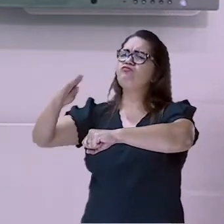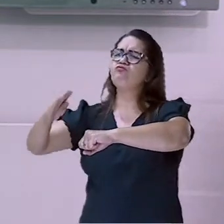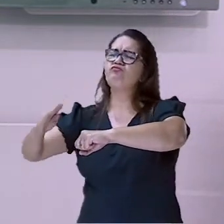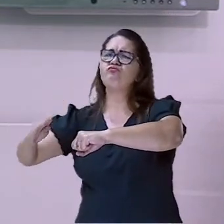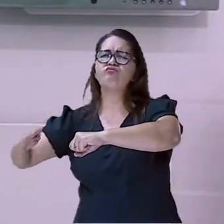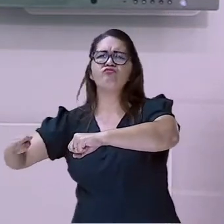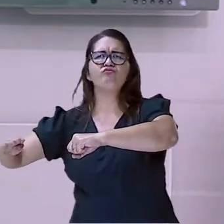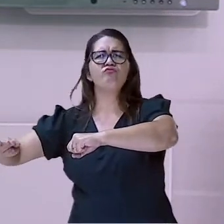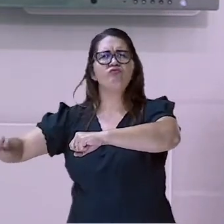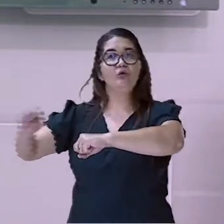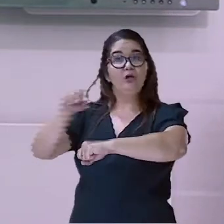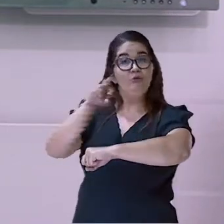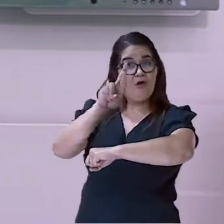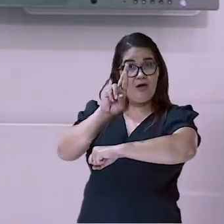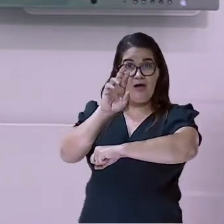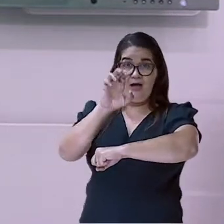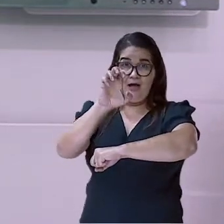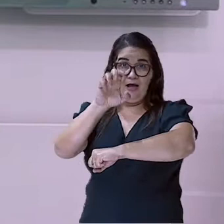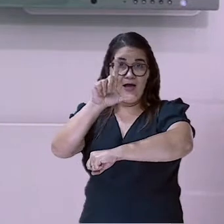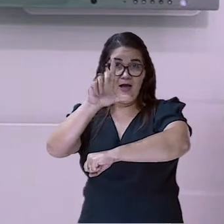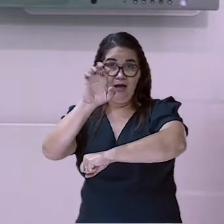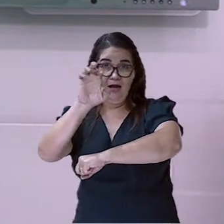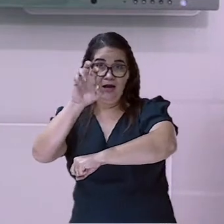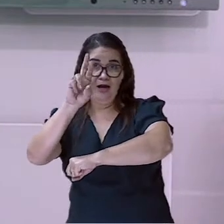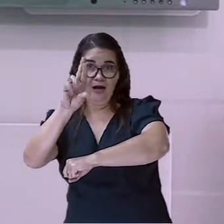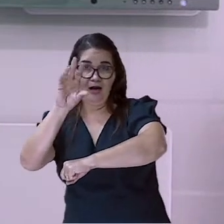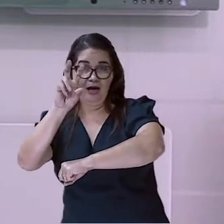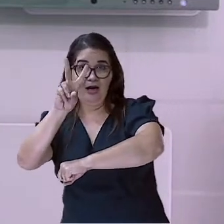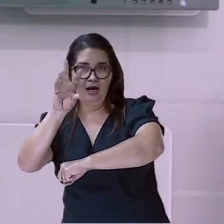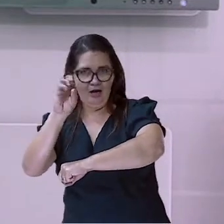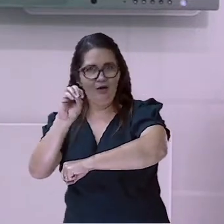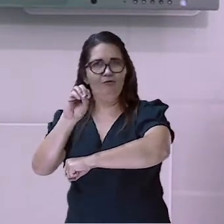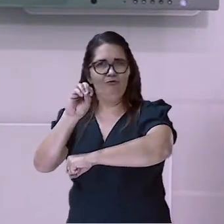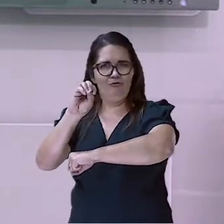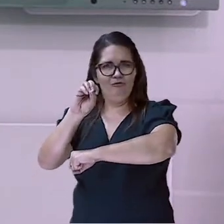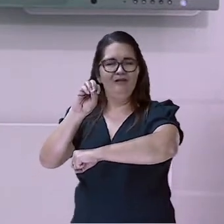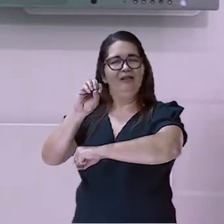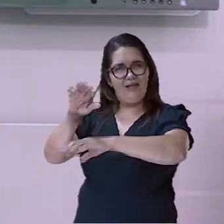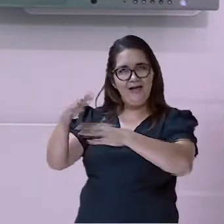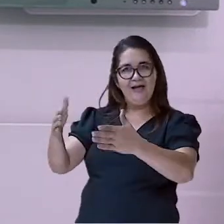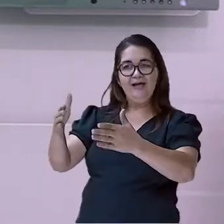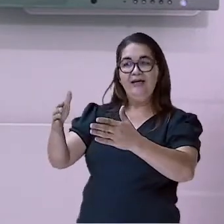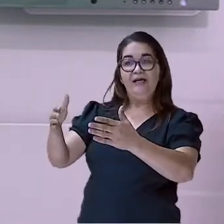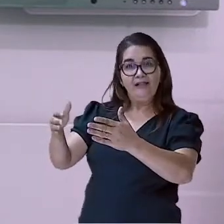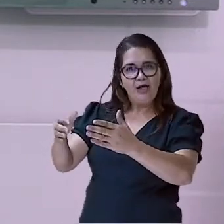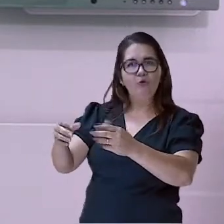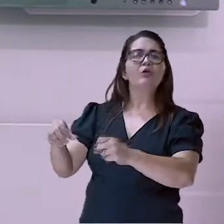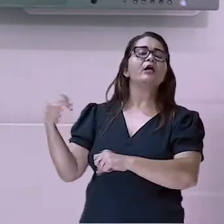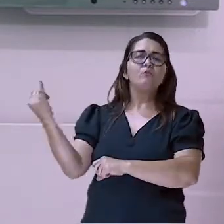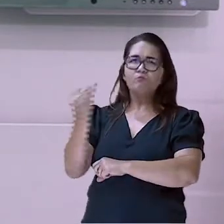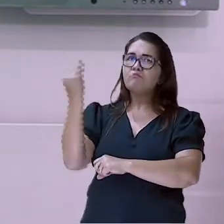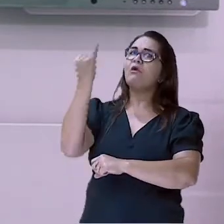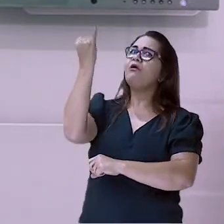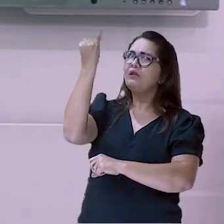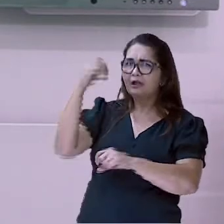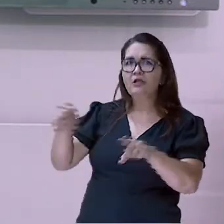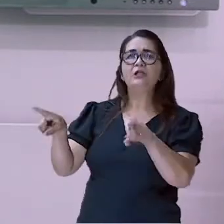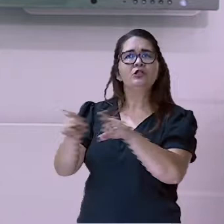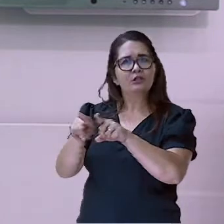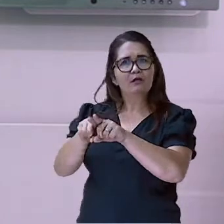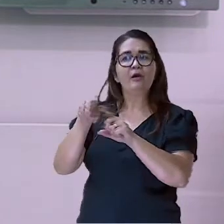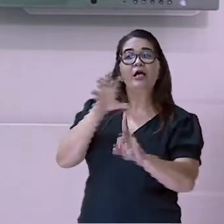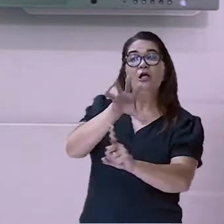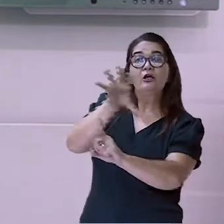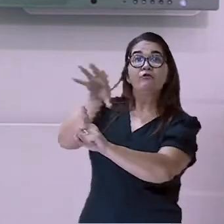relevo. Ele ajuda na formação da vegetação. Ele interfere, né?